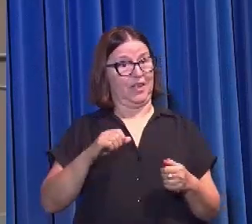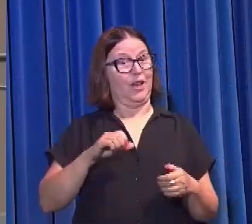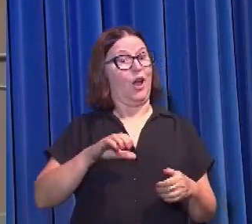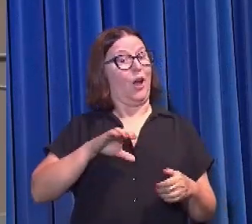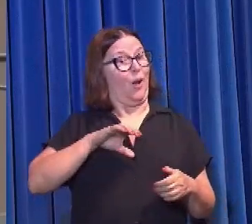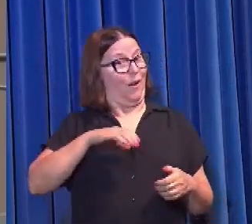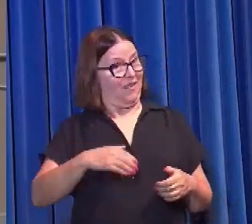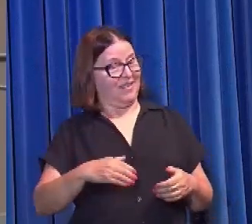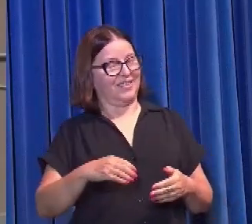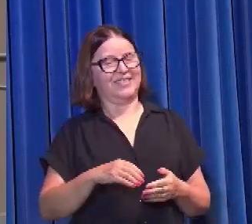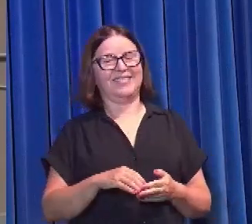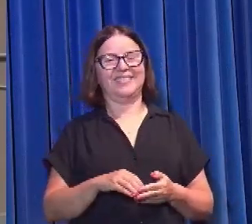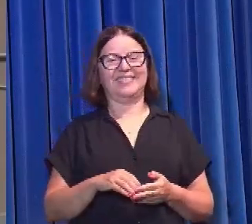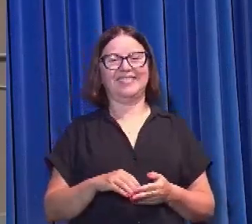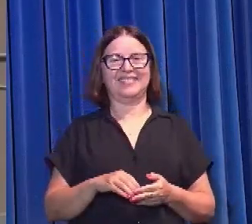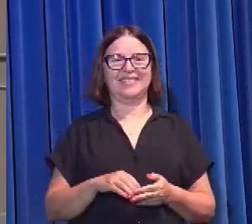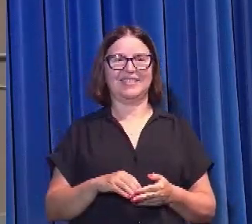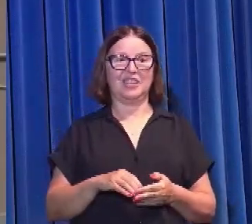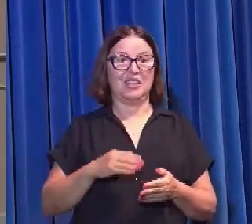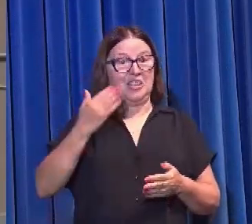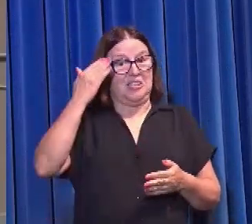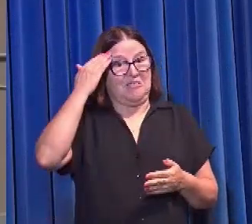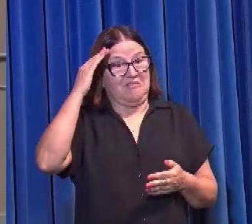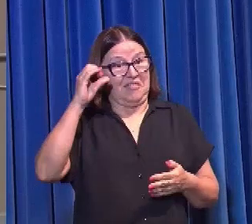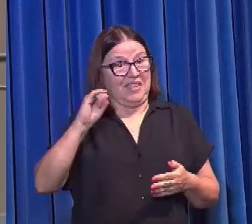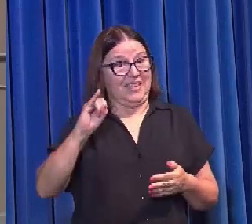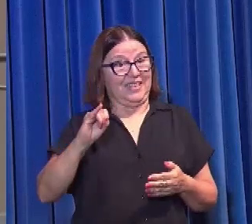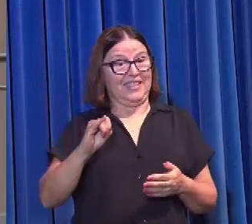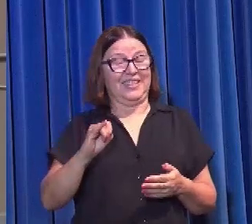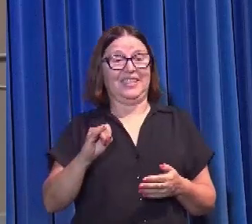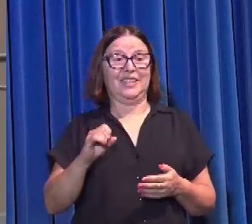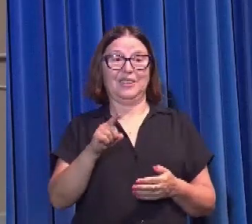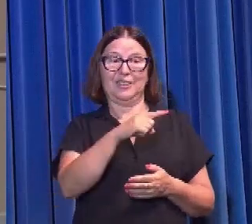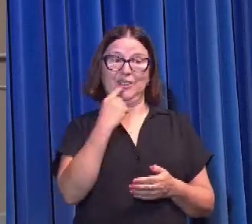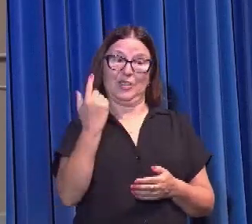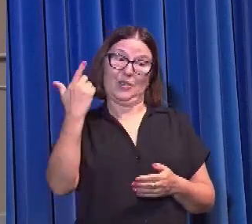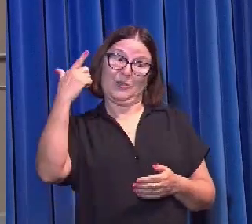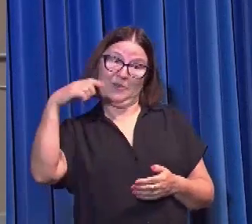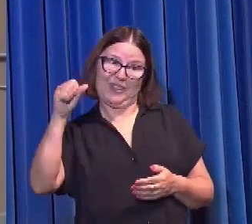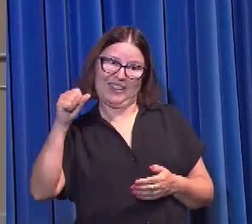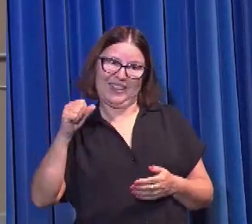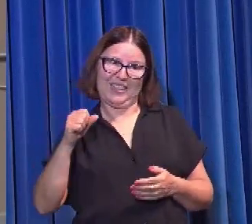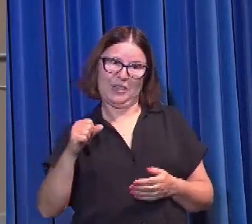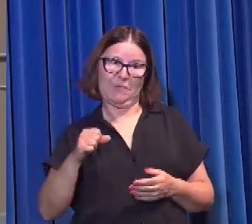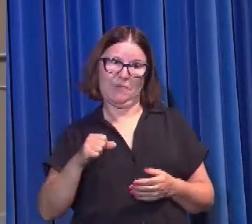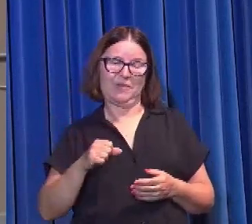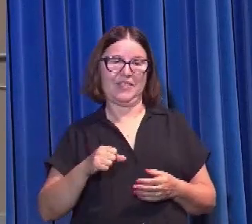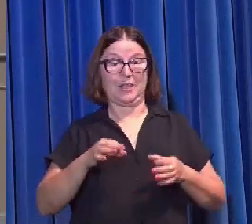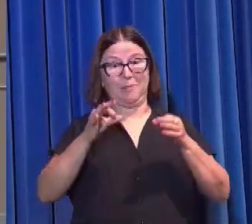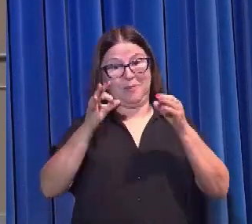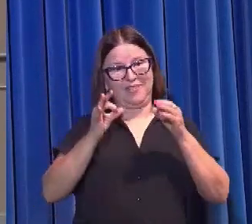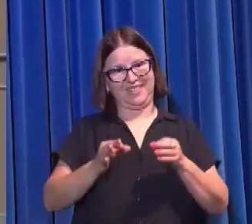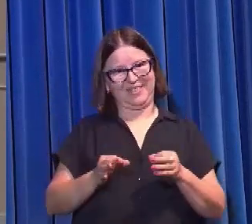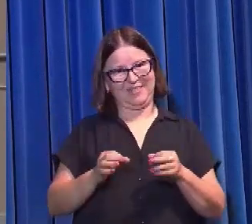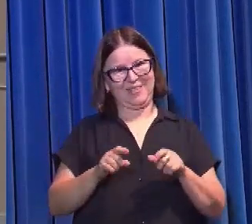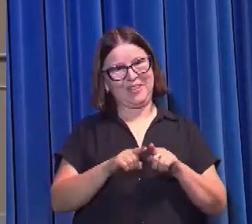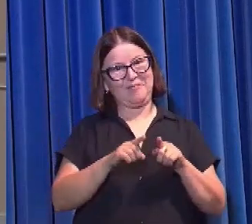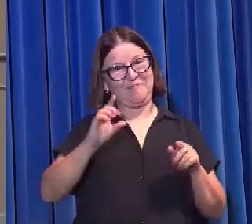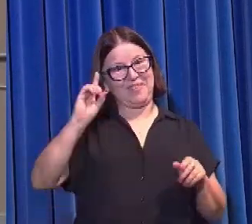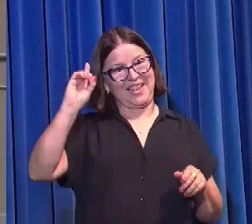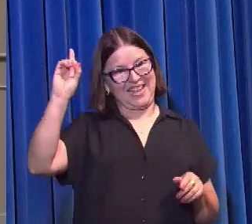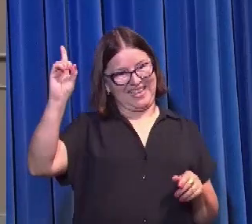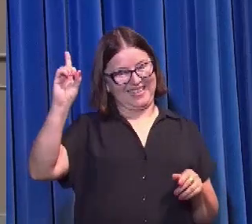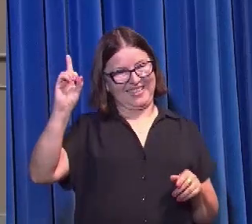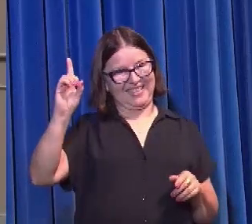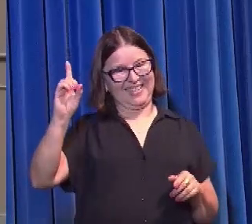Mas, se nós vamos alcançar a perfeição, esse é outro assunto. Mas esse é o alvo de Deus e deve ser o nosso também.